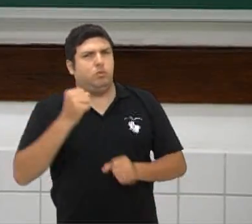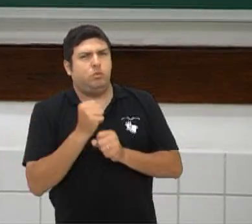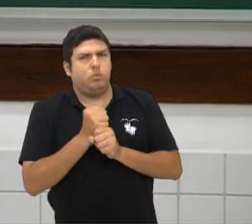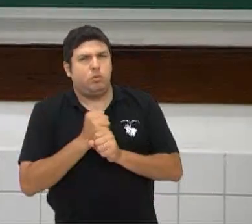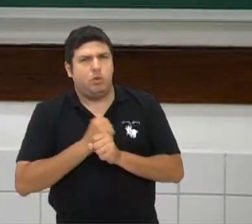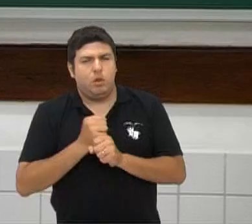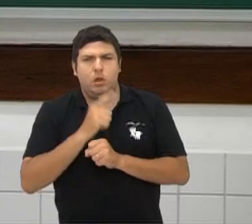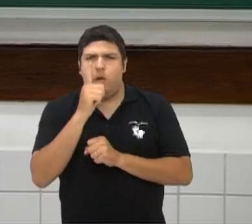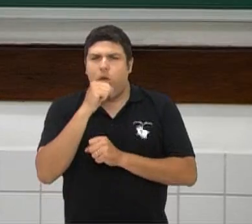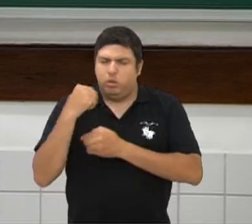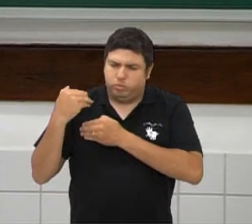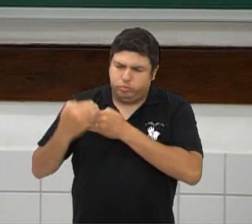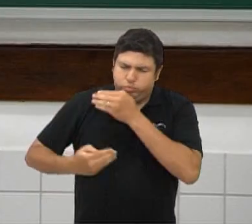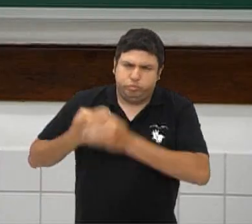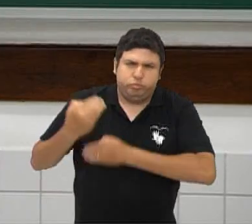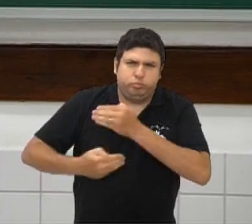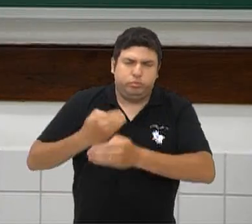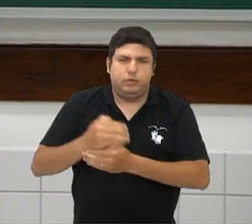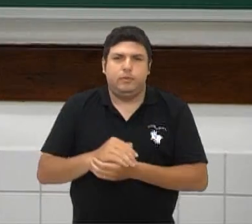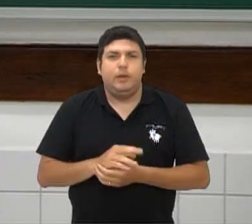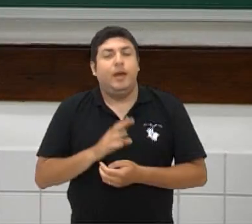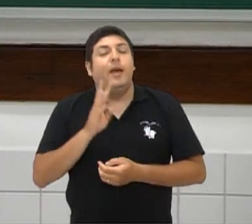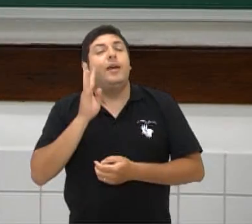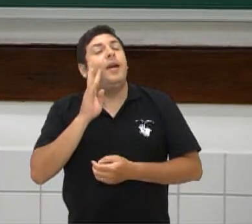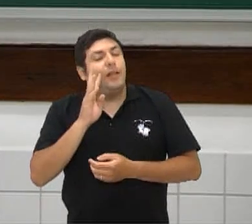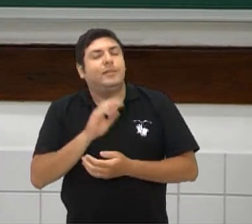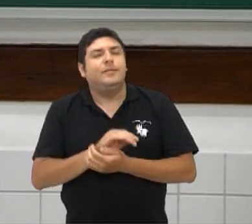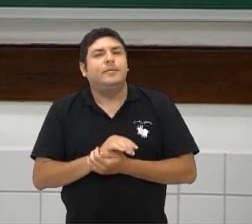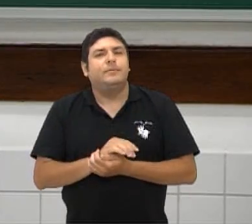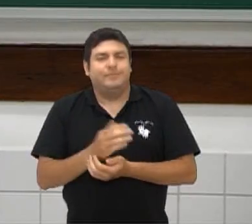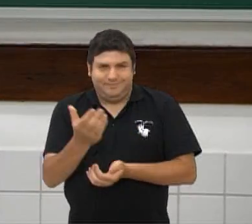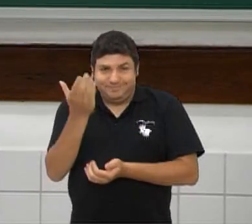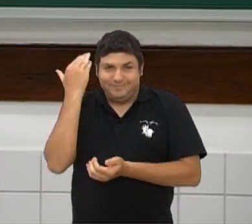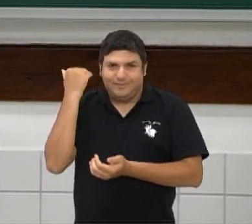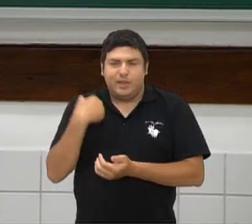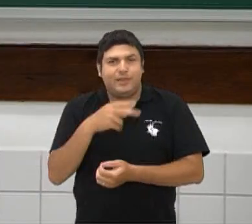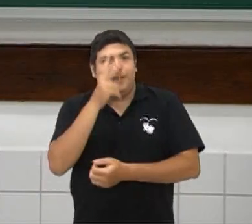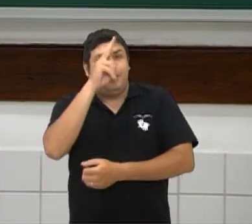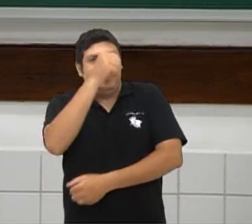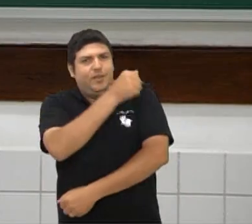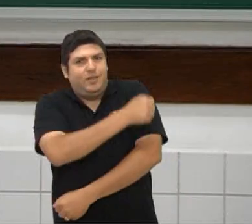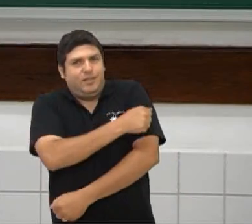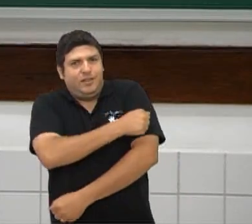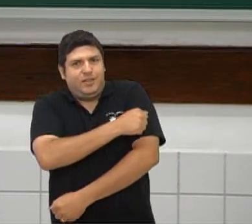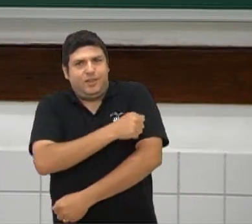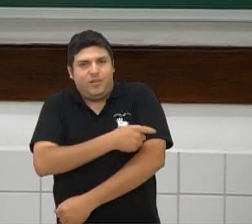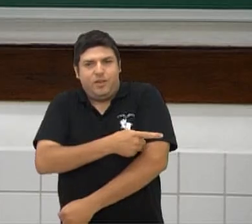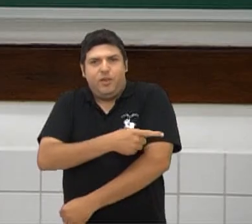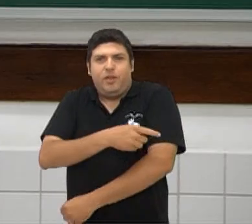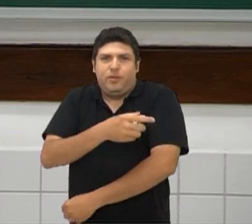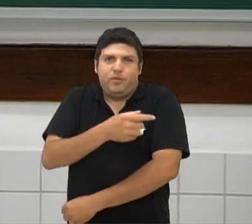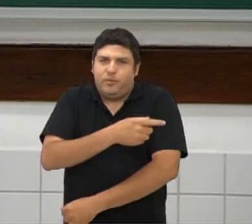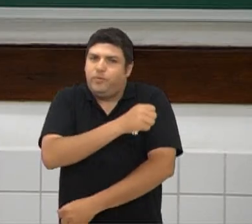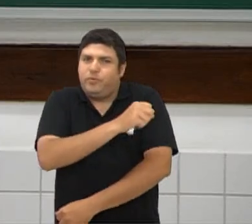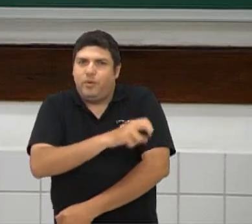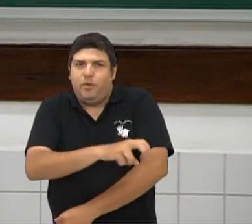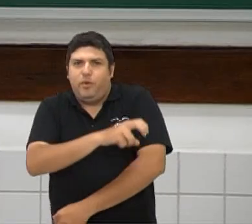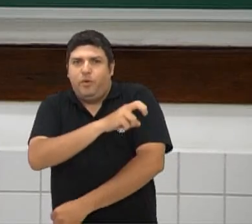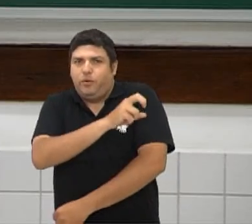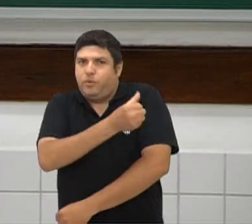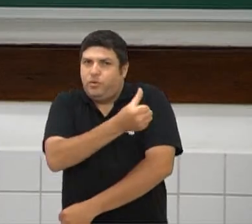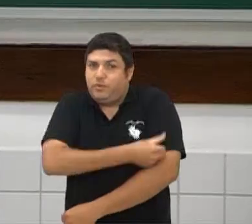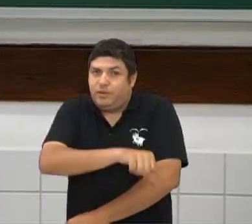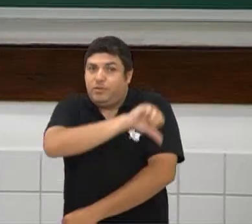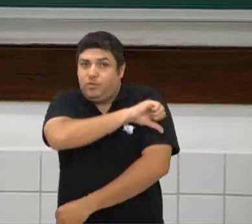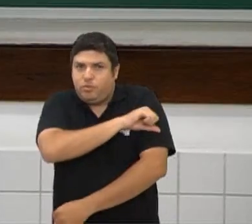isso. E acho legal de colocar isso aqui, porque uma vez coloquei isso na prova dos meus alunos do Fundamental. Acho tão bonitinhas as respostas, né? Daí perguntei, coloquei isso e pedi